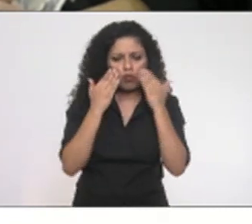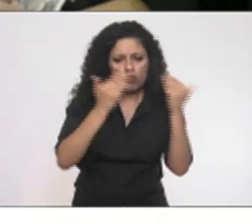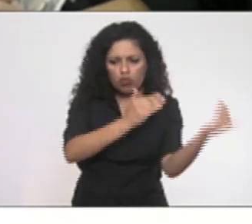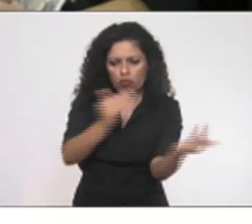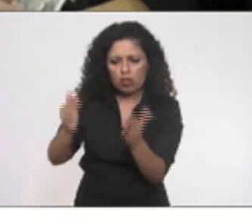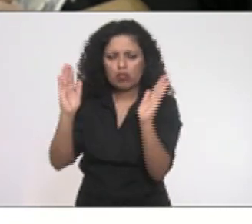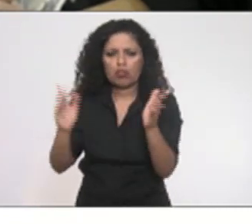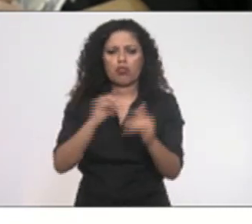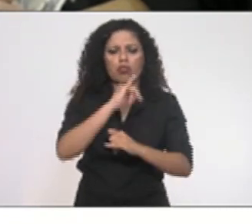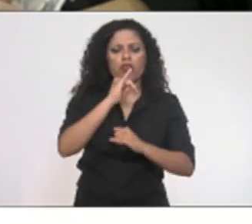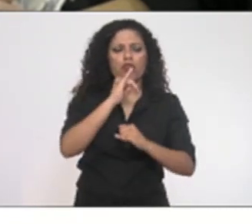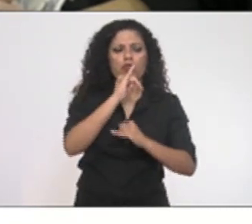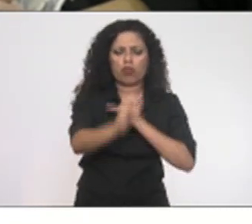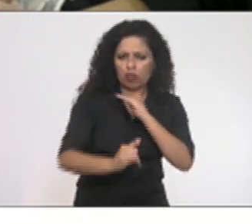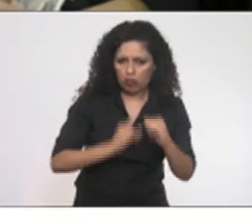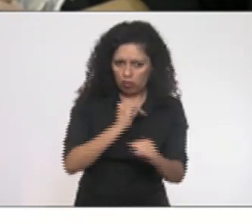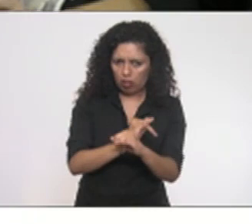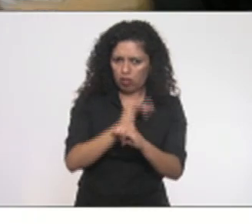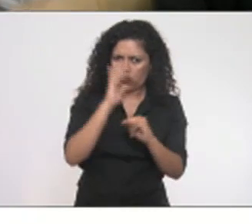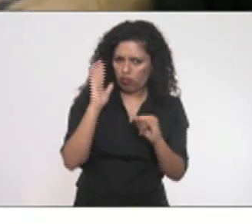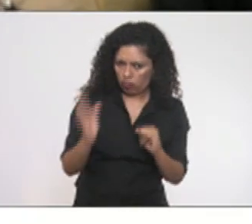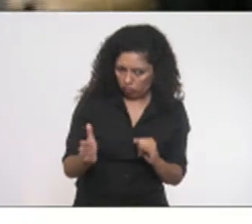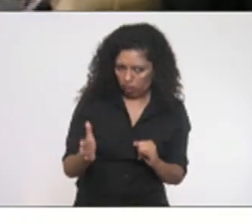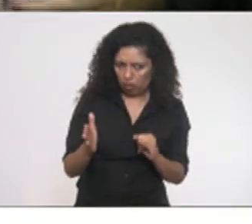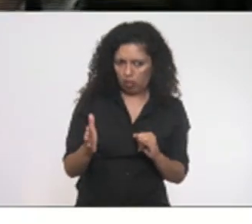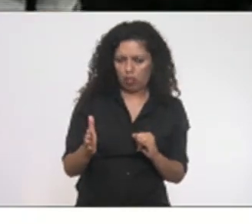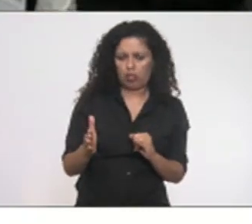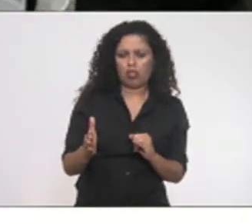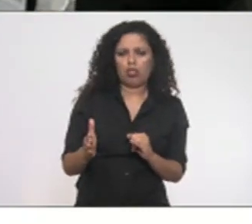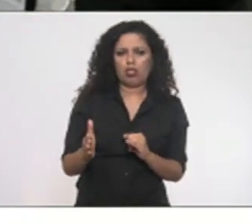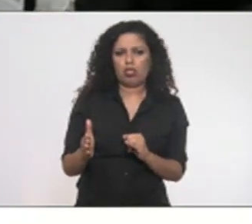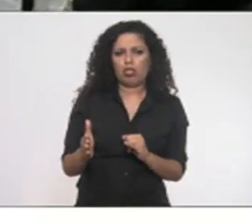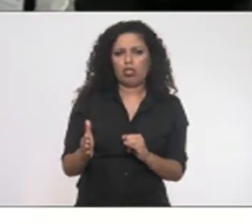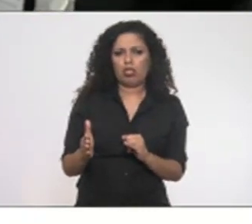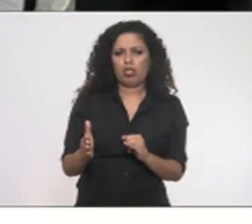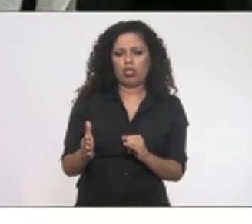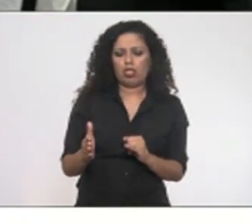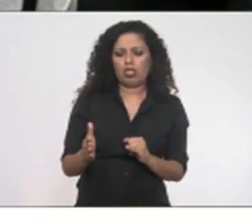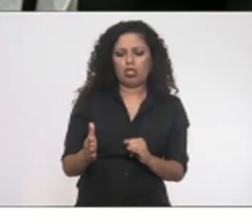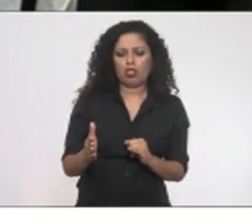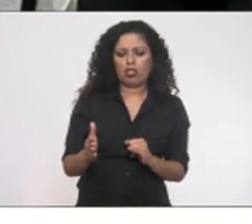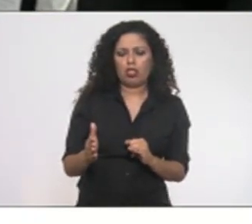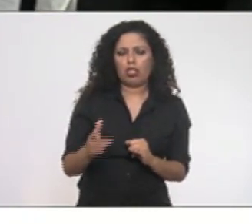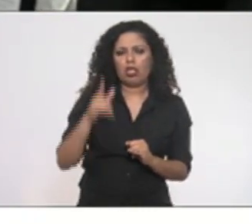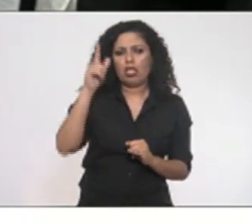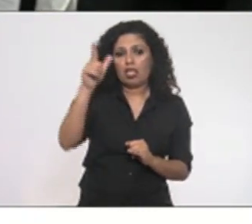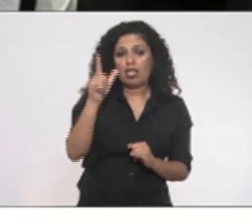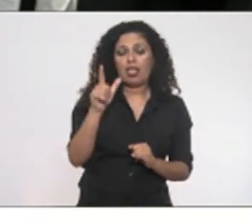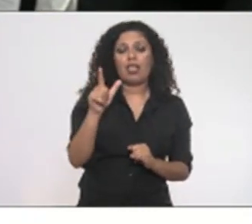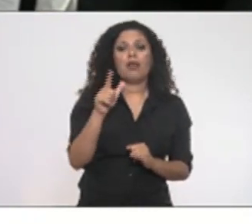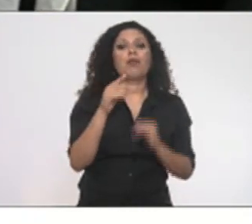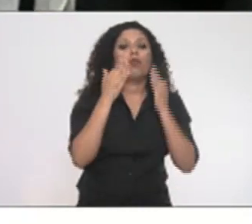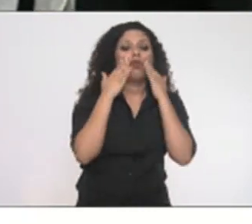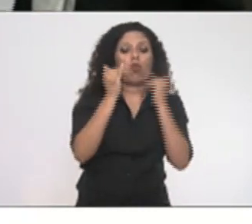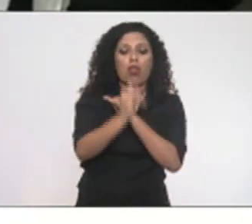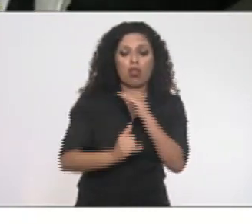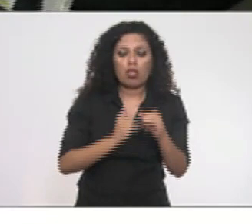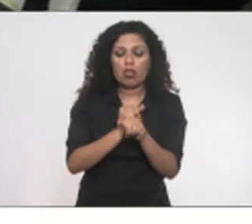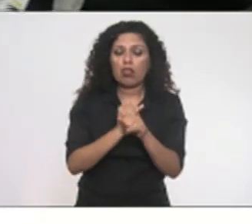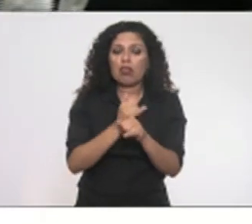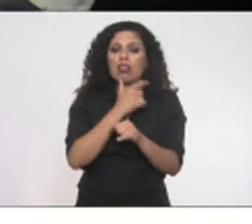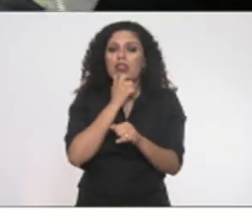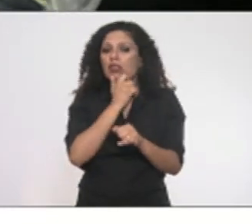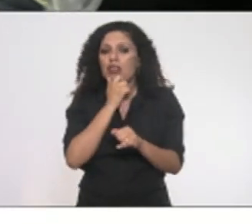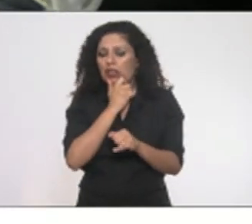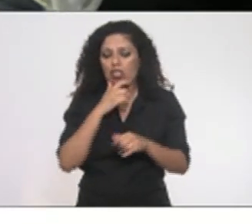site do Ministério, e deve ser, na etapa desse ano, desse trabalho deve ser traduzido, mas hoje já está disponível lá em inglês. O trabalho deles, eles